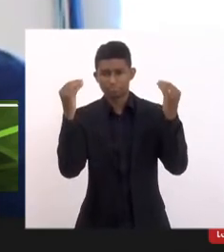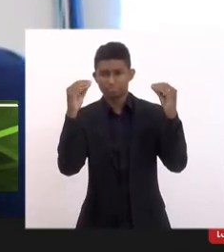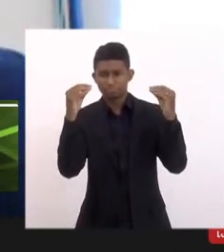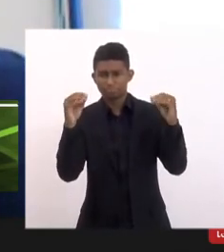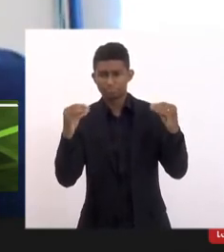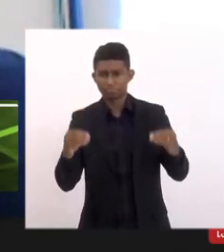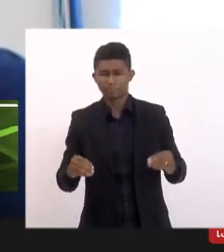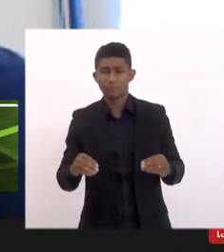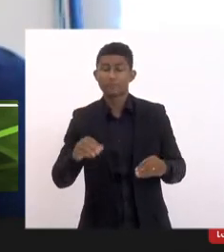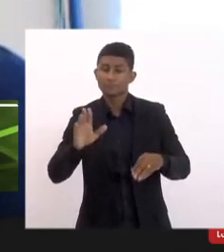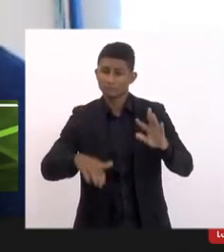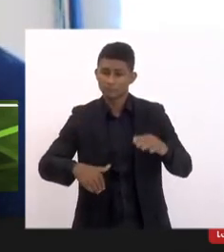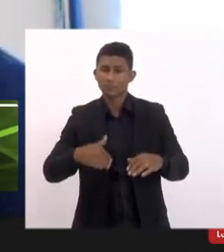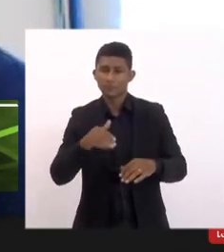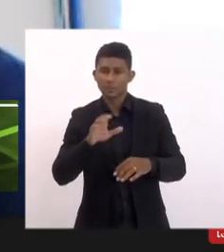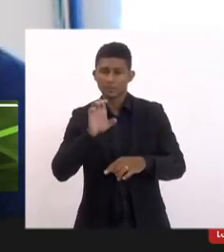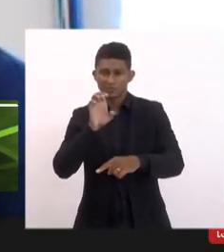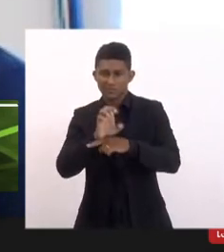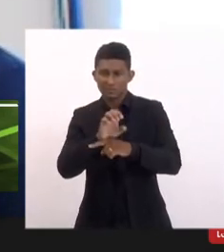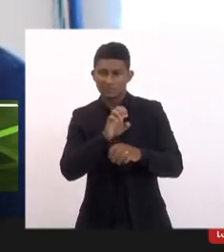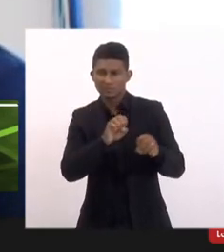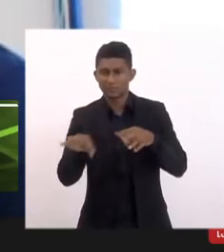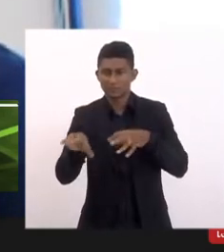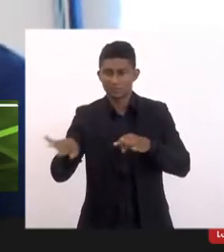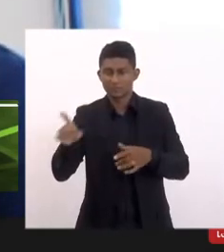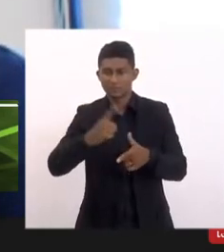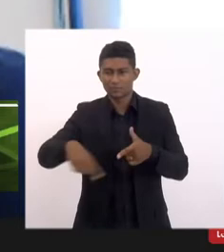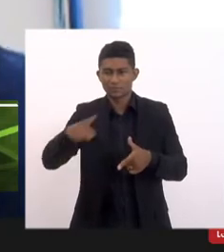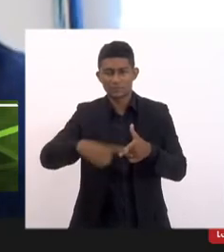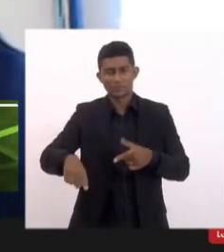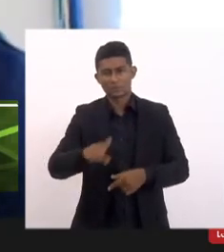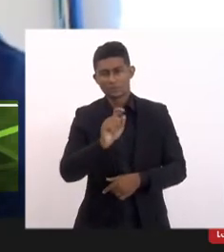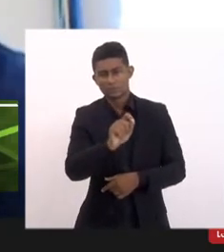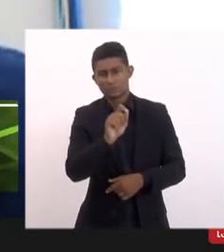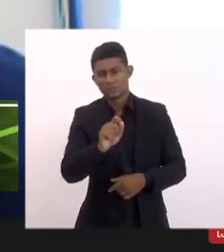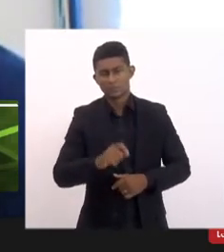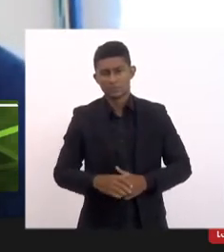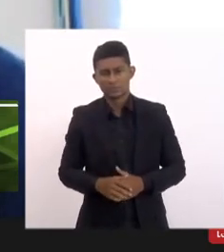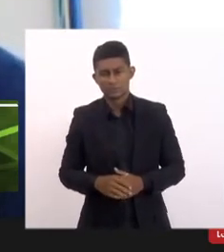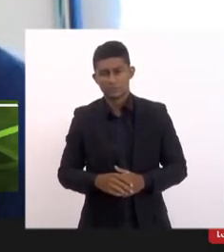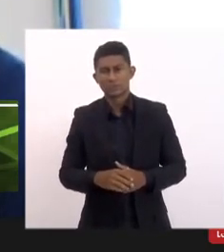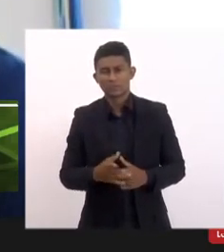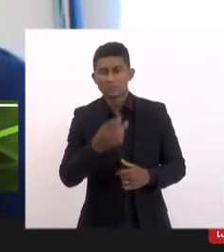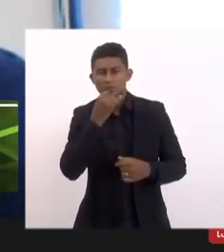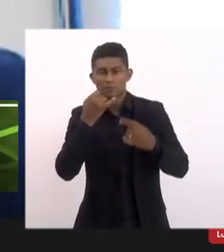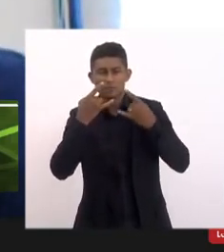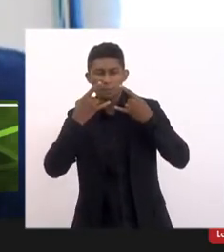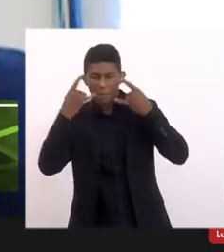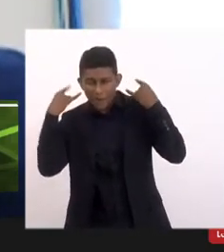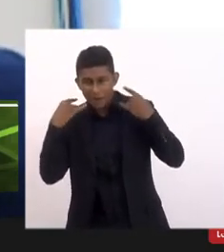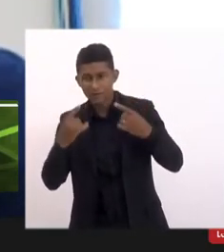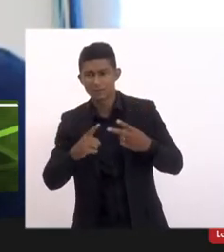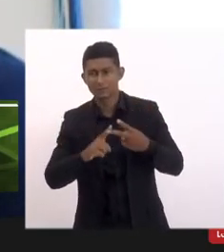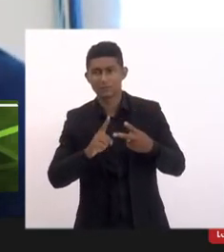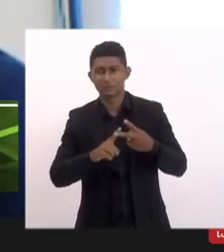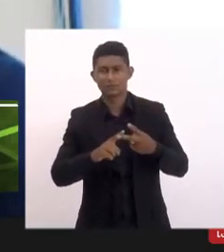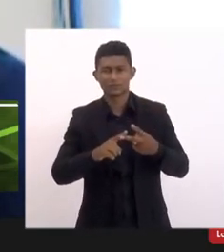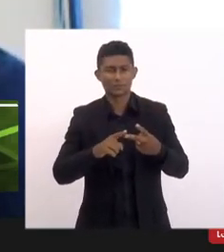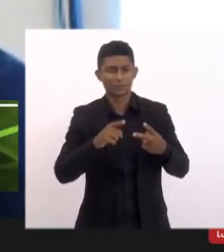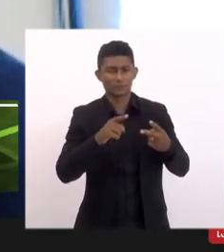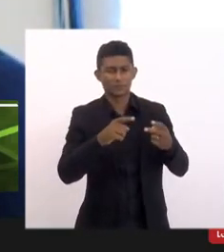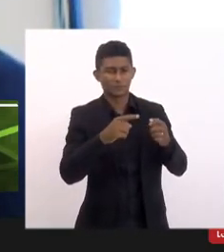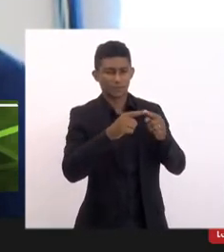rede estadual e também algumas dúvidas com relação aos protocolos, tipos de máscara, distanciamento, modulação de sala de